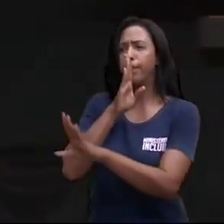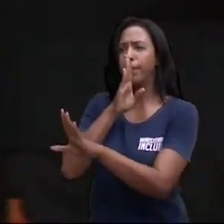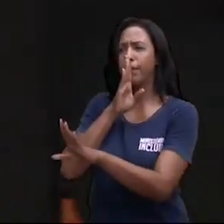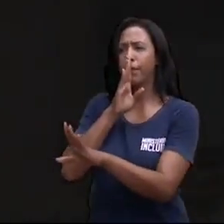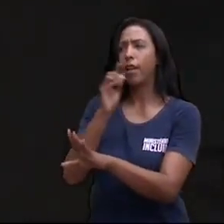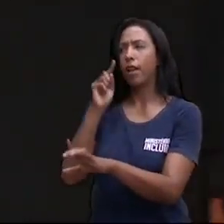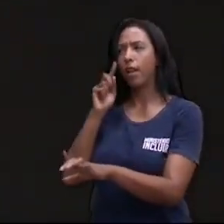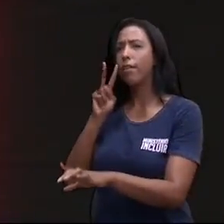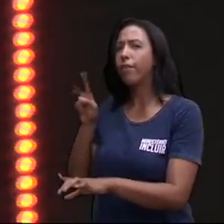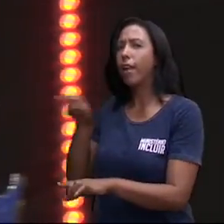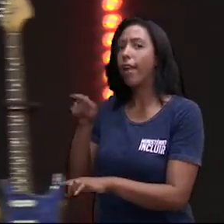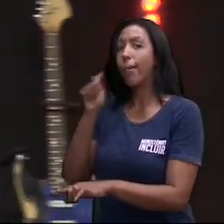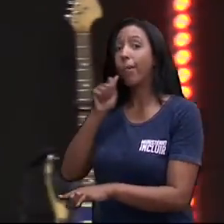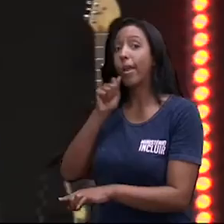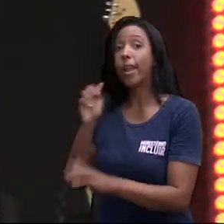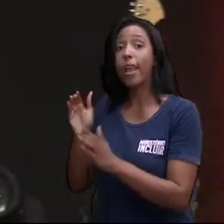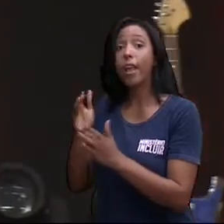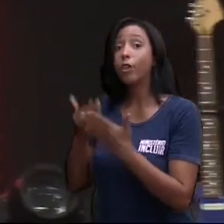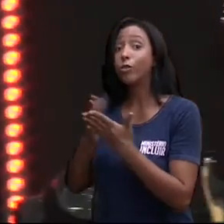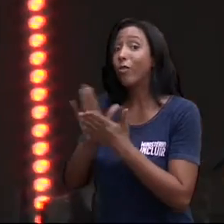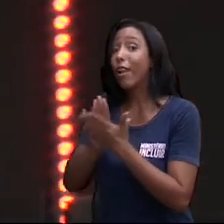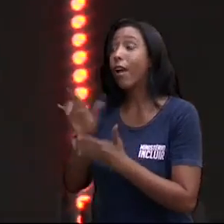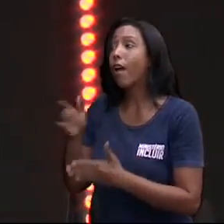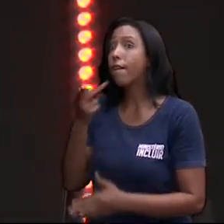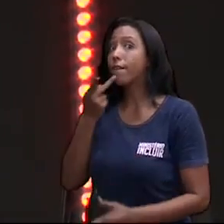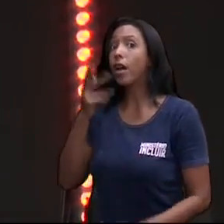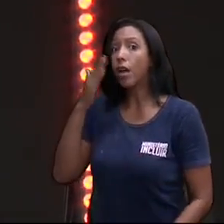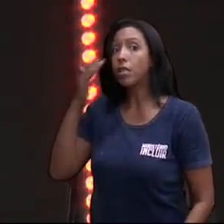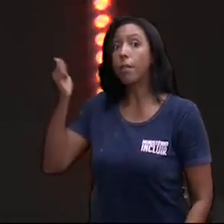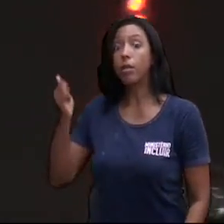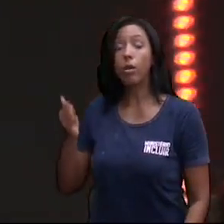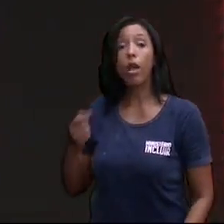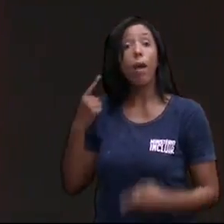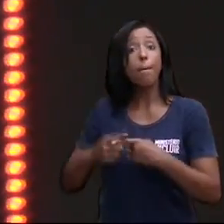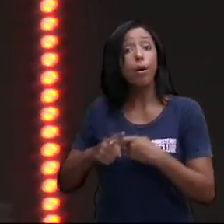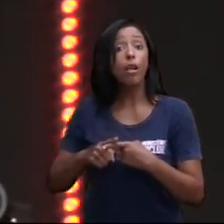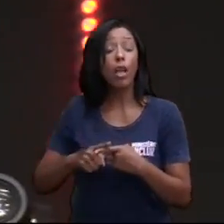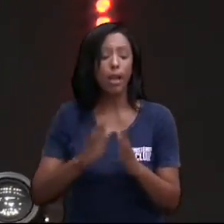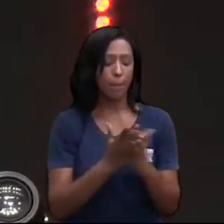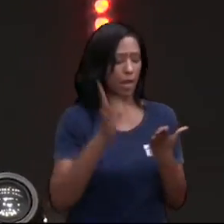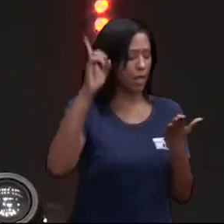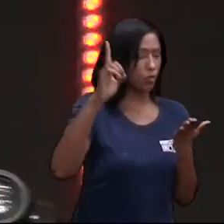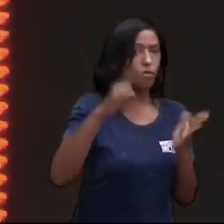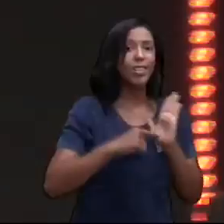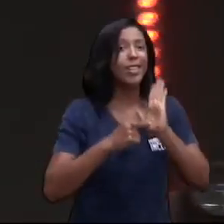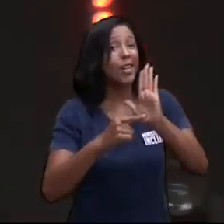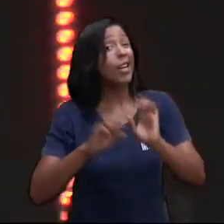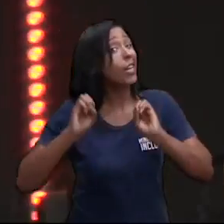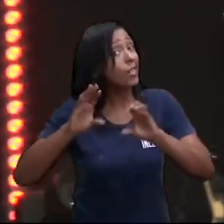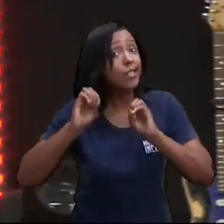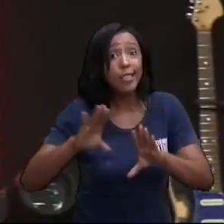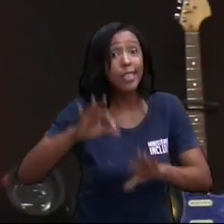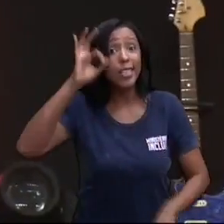eu calava a boca de muita gente com doutorado e mestrado que eu vi essa mulher por que que a palavra estudar discernimento